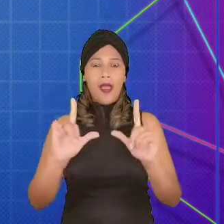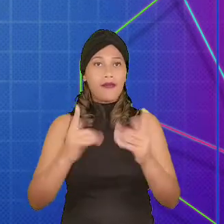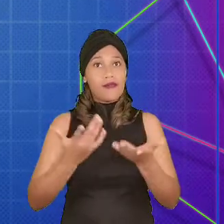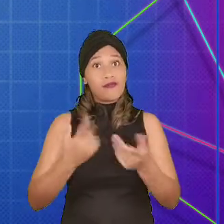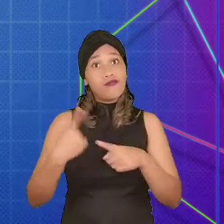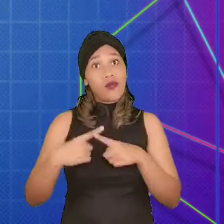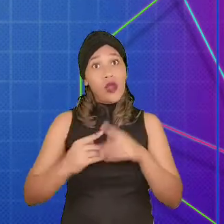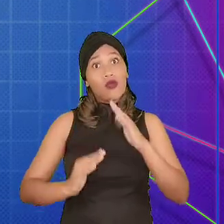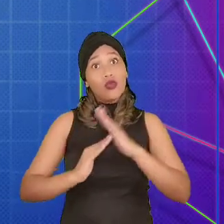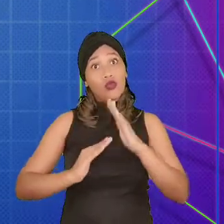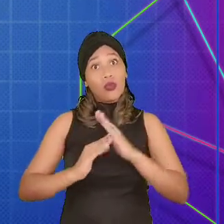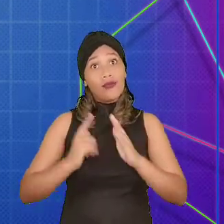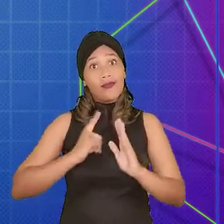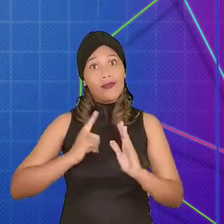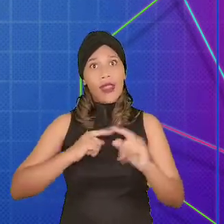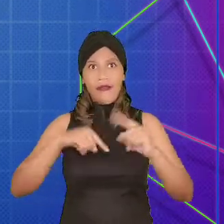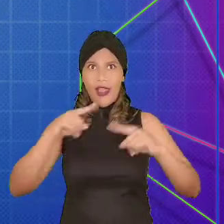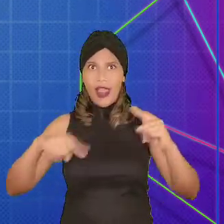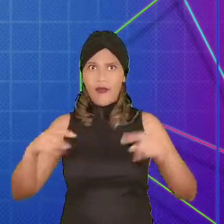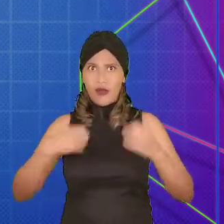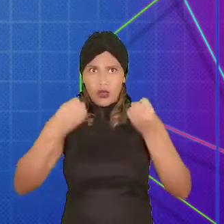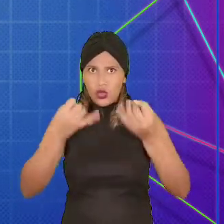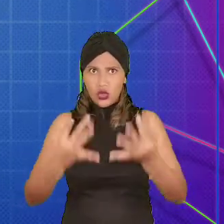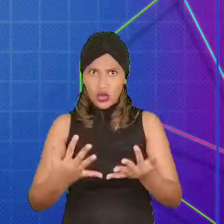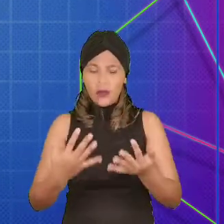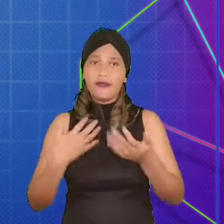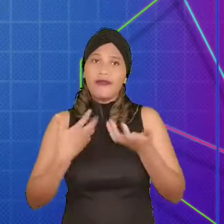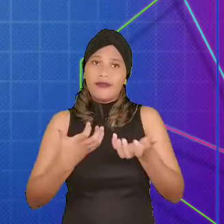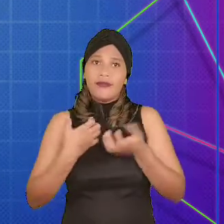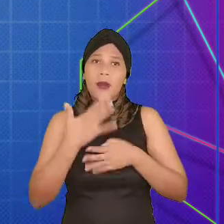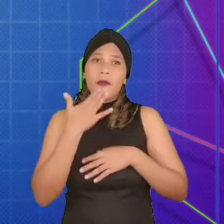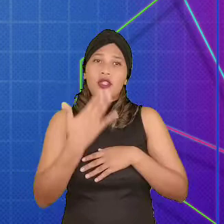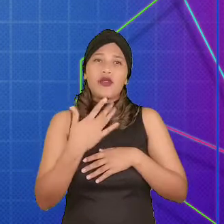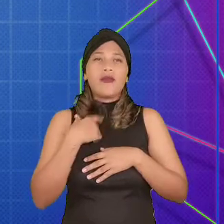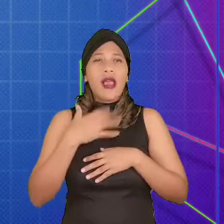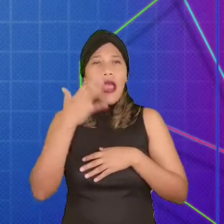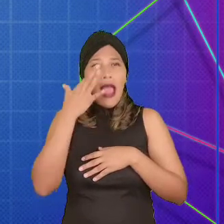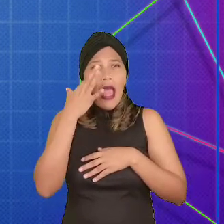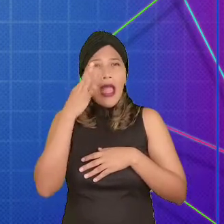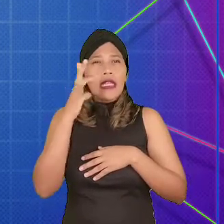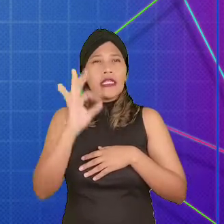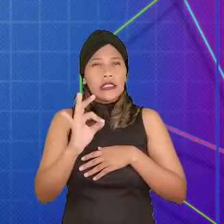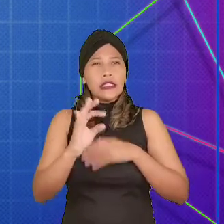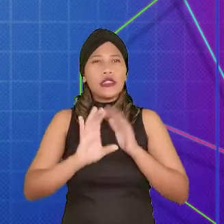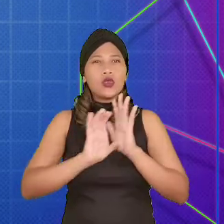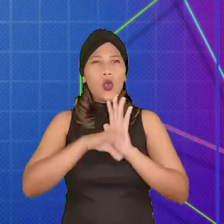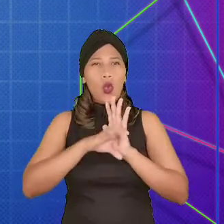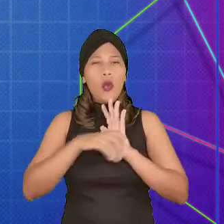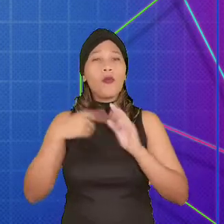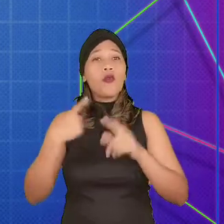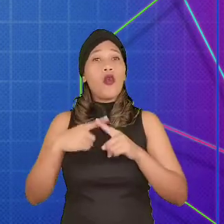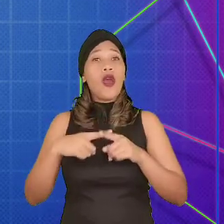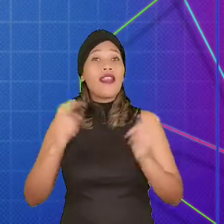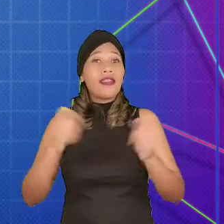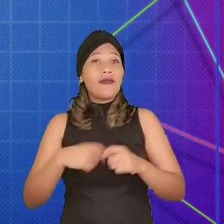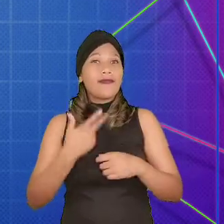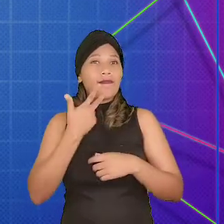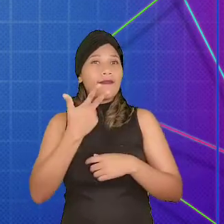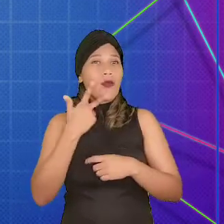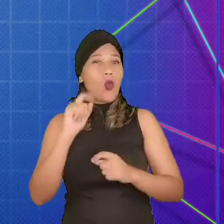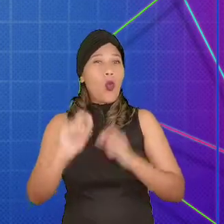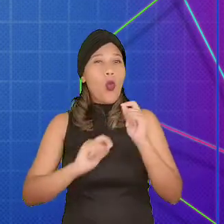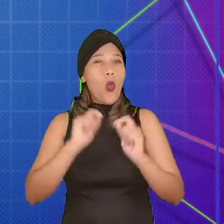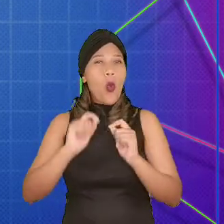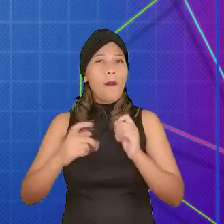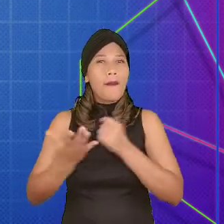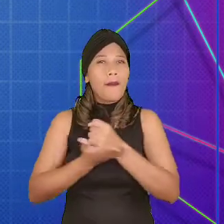mudar para a próxima tela. Como eu falei das variáveis, eu ainda não havia explicado isso. Queria pedir para vocês se atentarem nesse conceito,